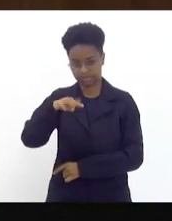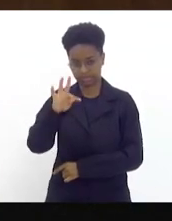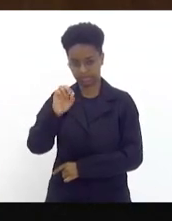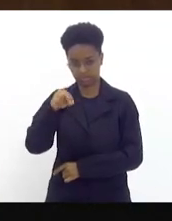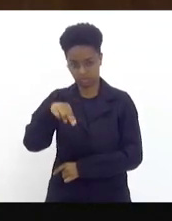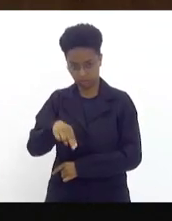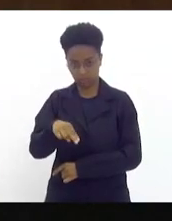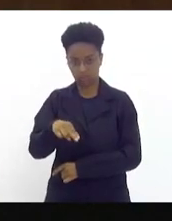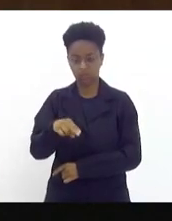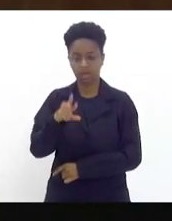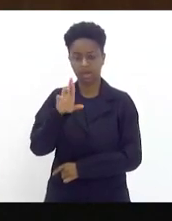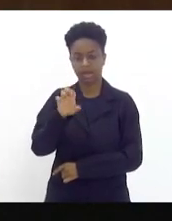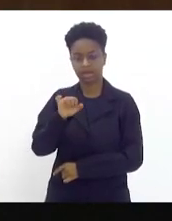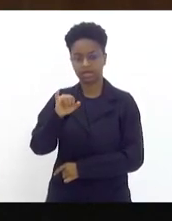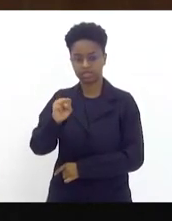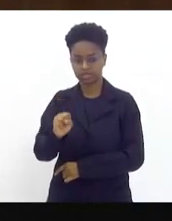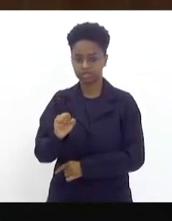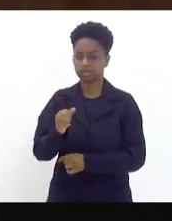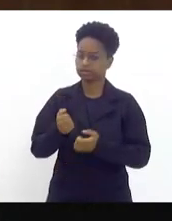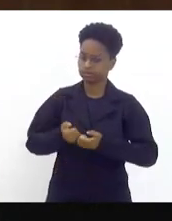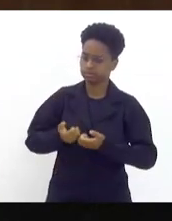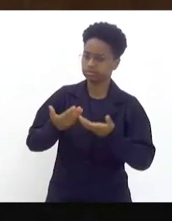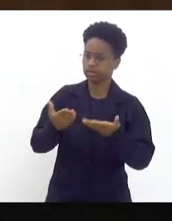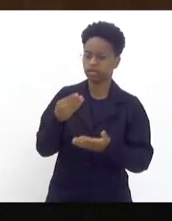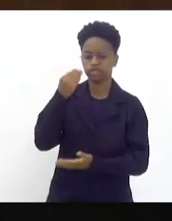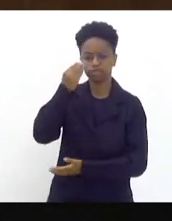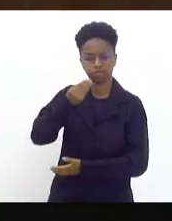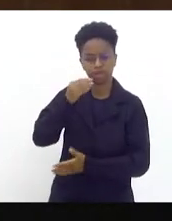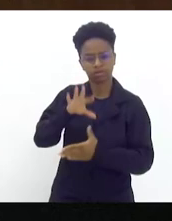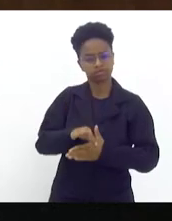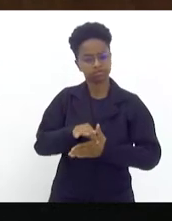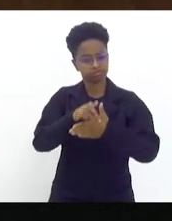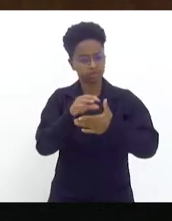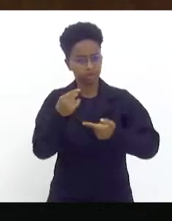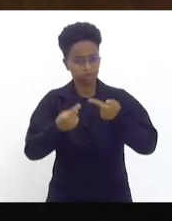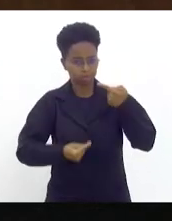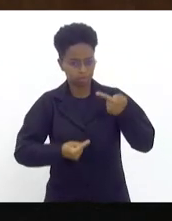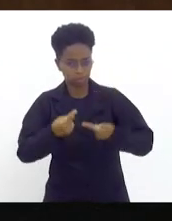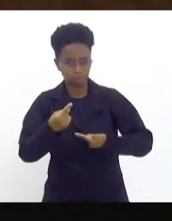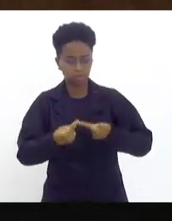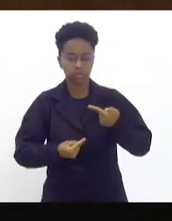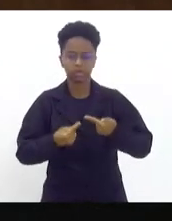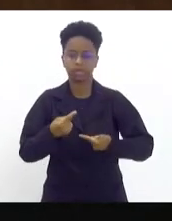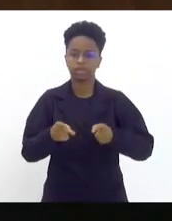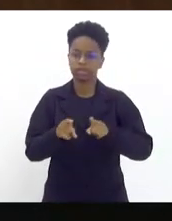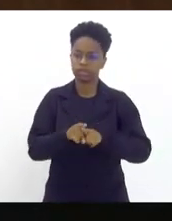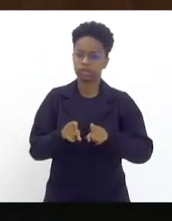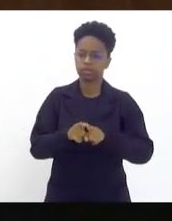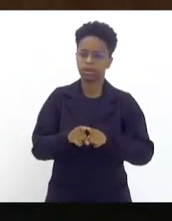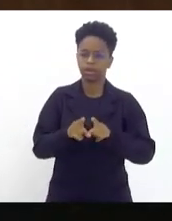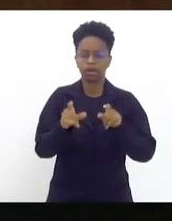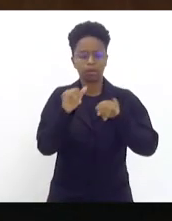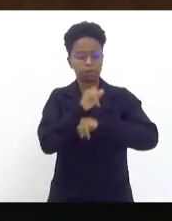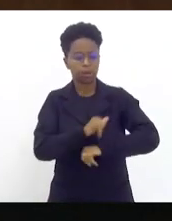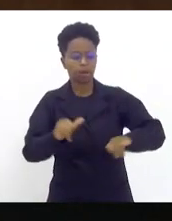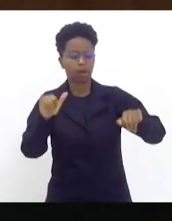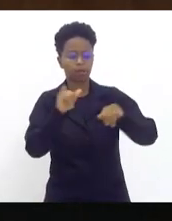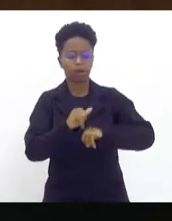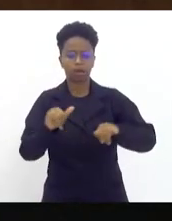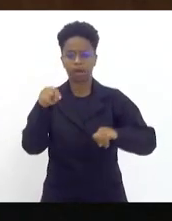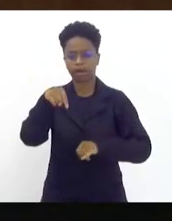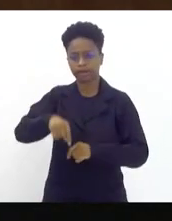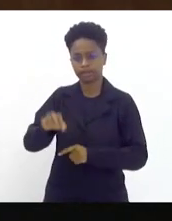experiência é a sua liderança política de grande expressão do nosso Estado